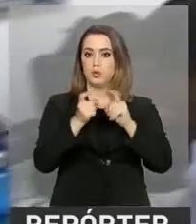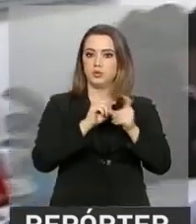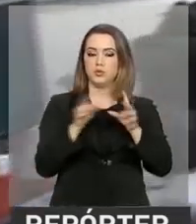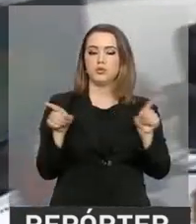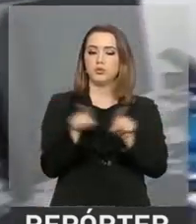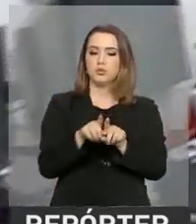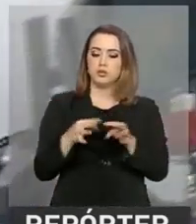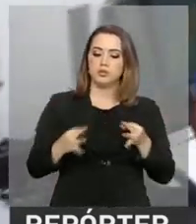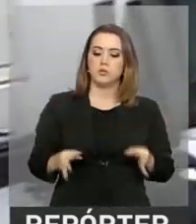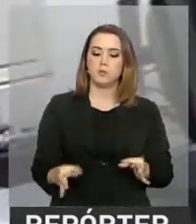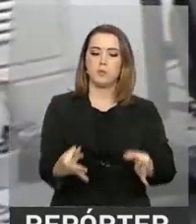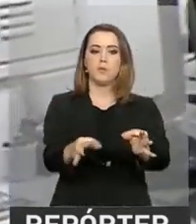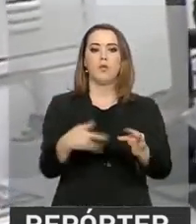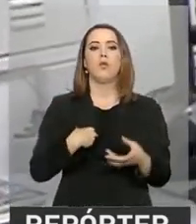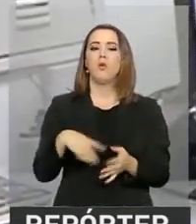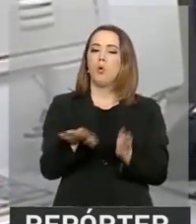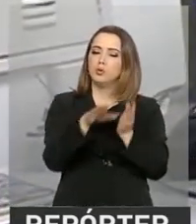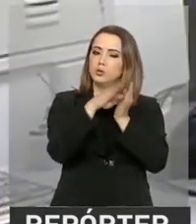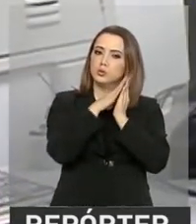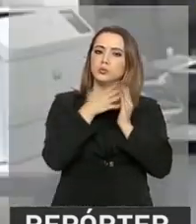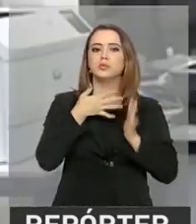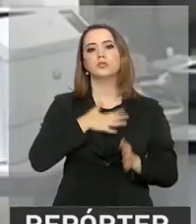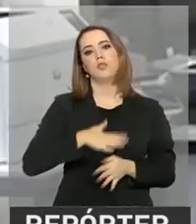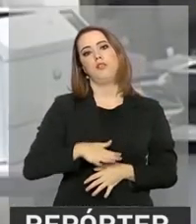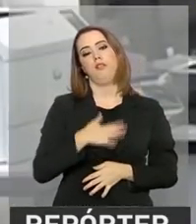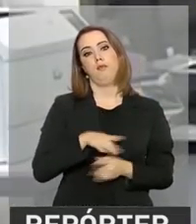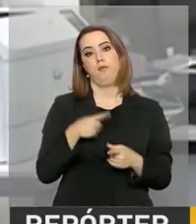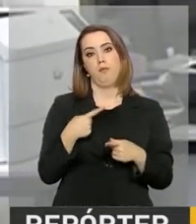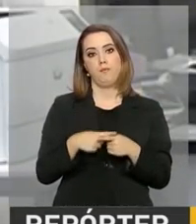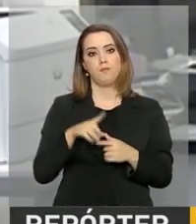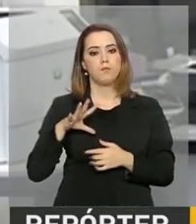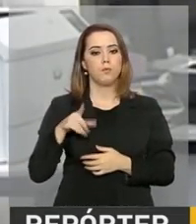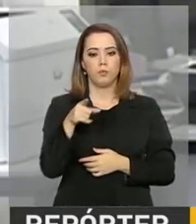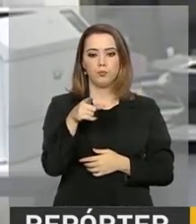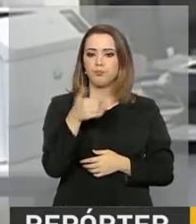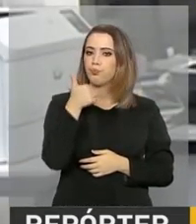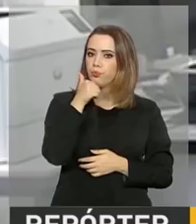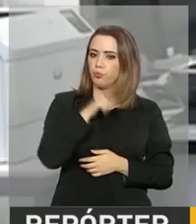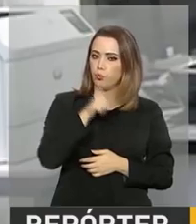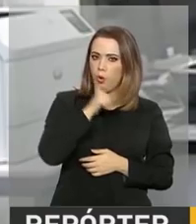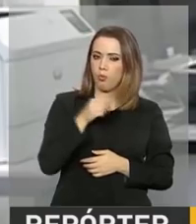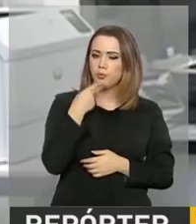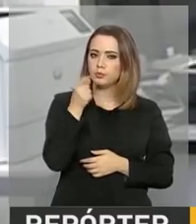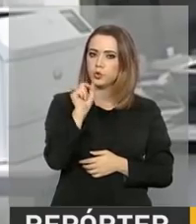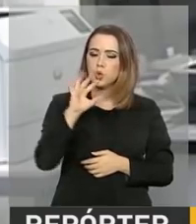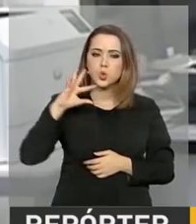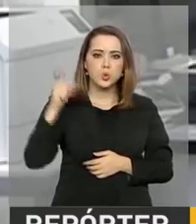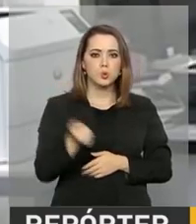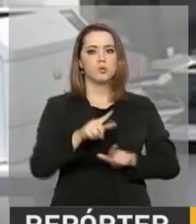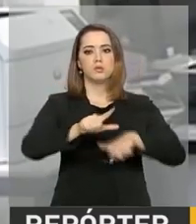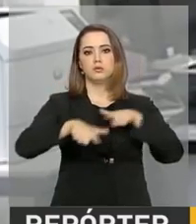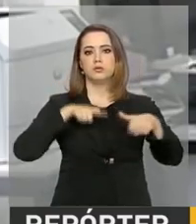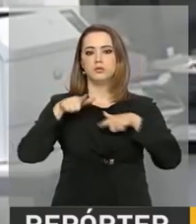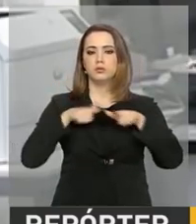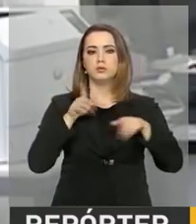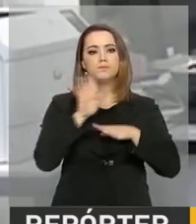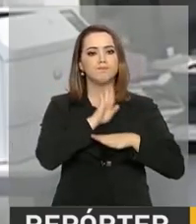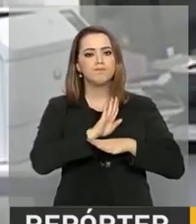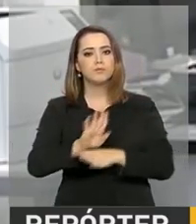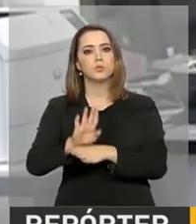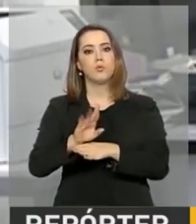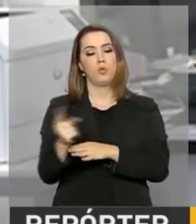informação também está dormindo mais aliviado todos os funcionários foram beneficiados eh a gente sabe que uma segunda-feira